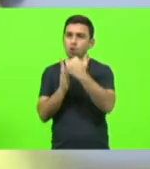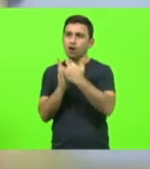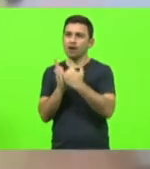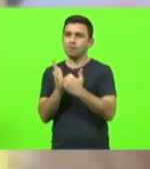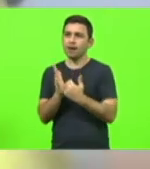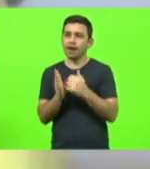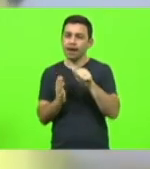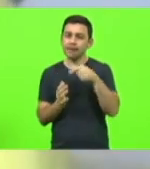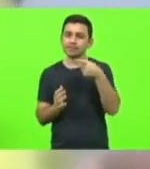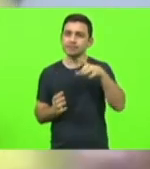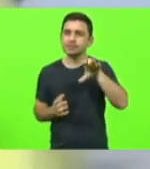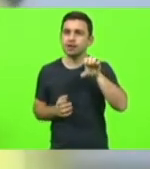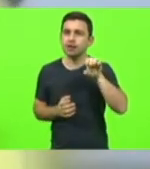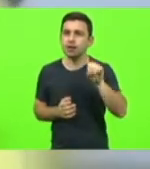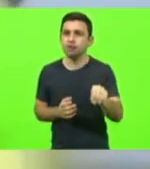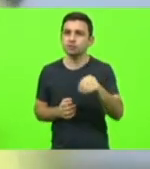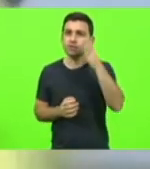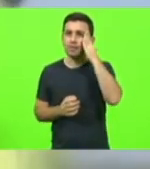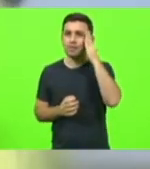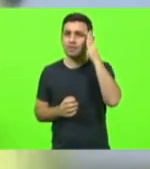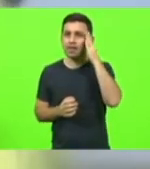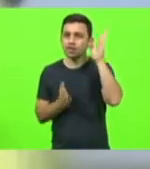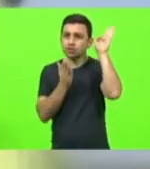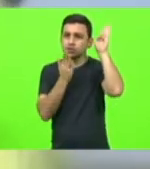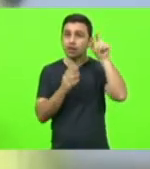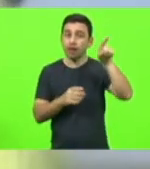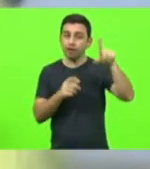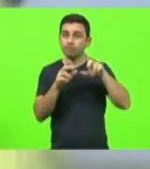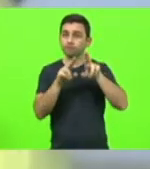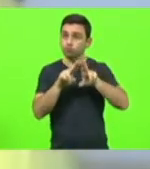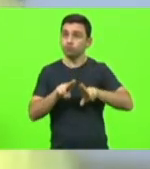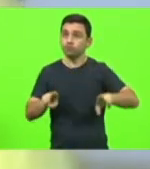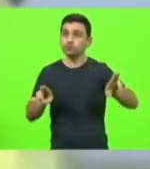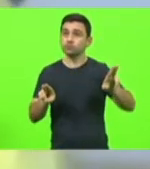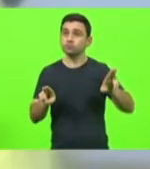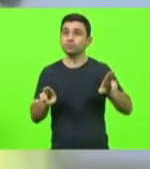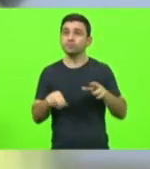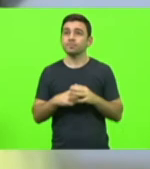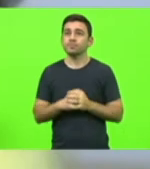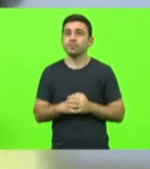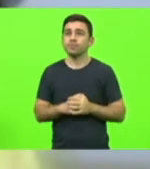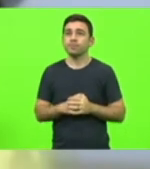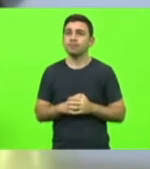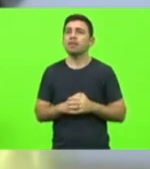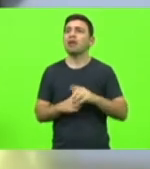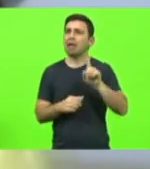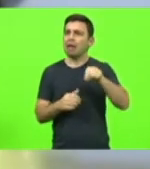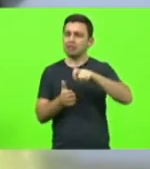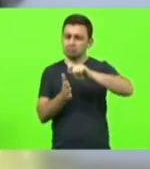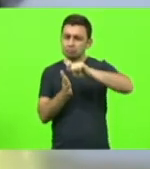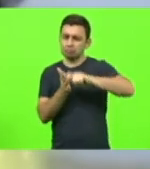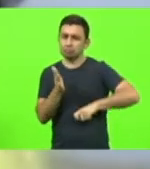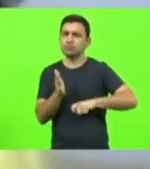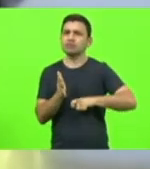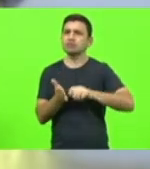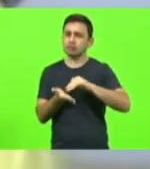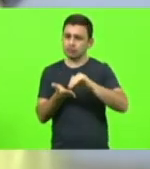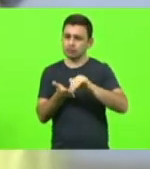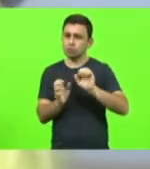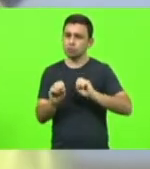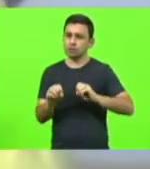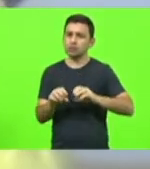escola, né, através da Universidade Federal de Santa Catarina e que é assinado pela Secretaria de Educação,